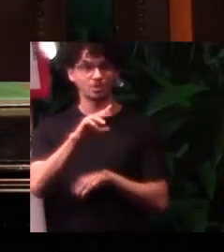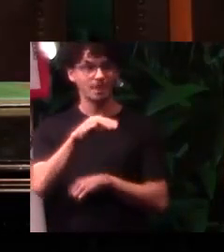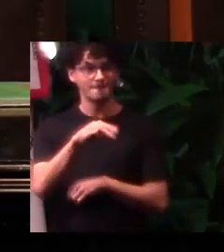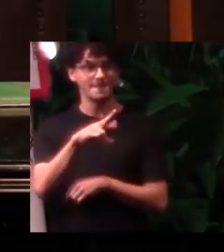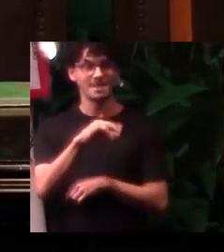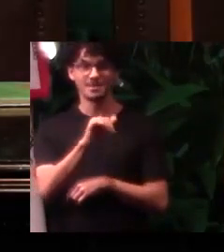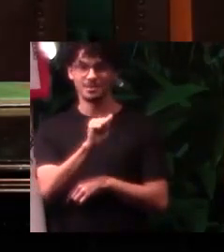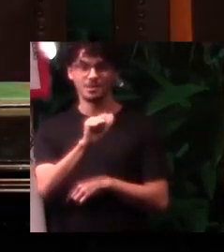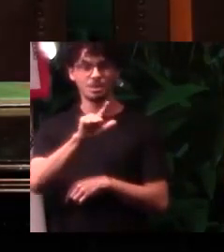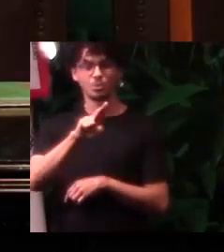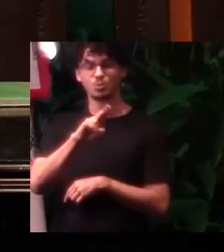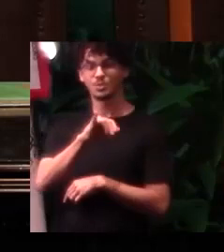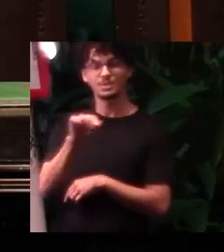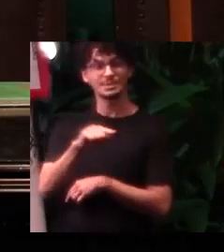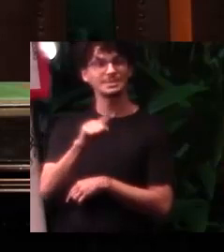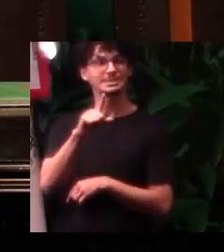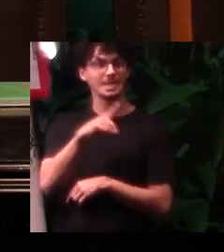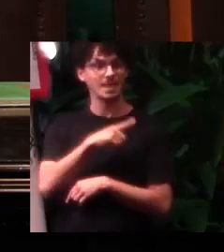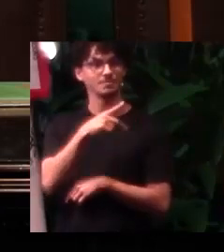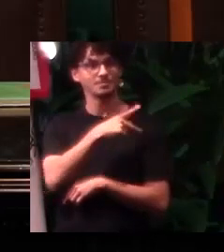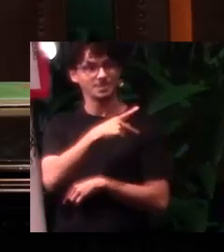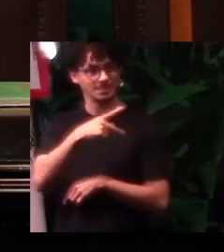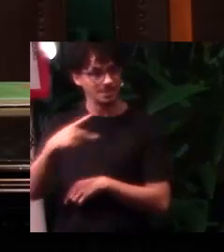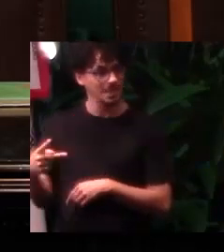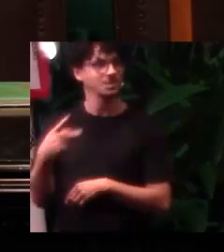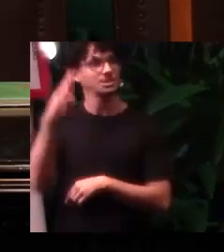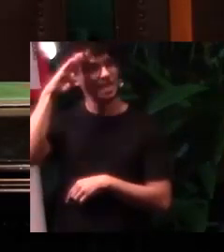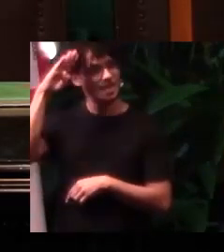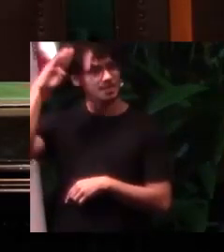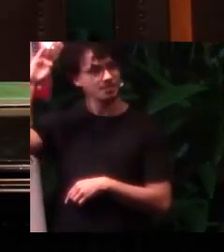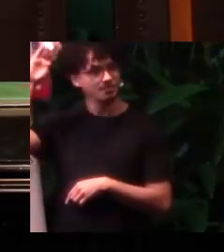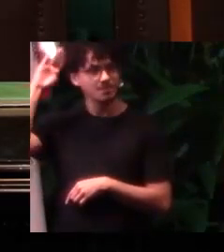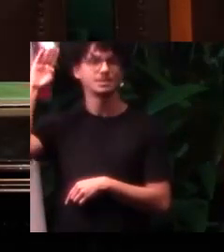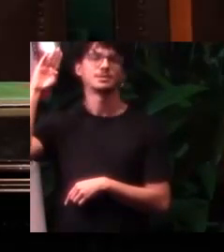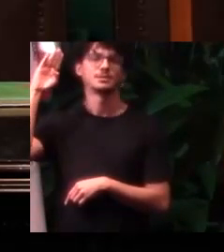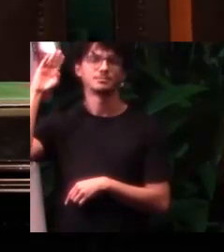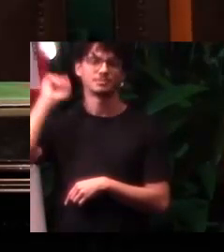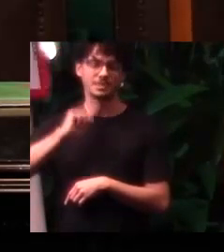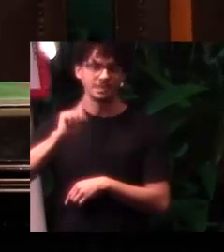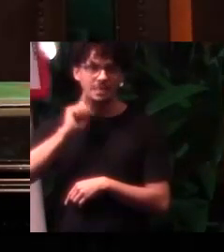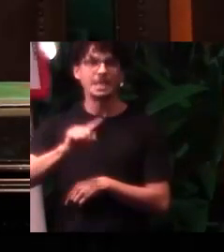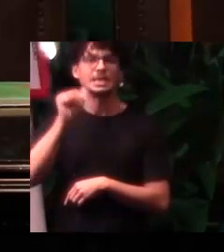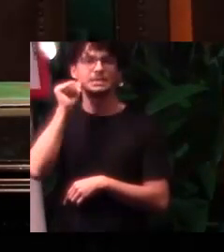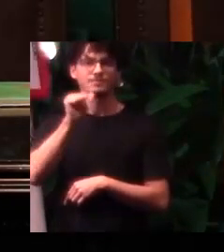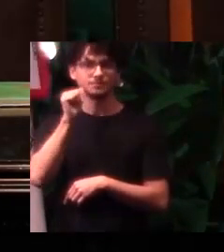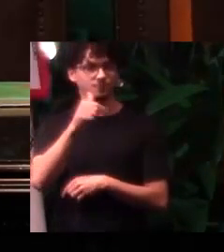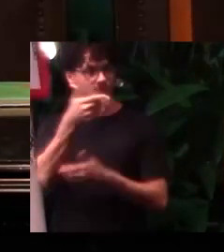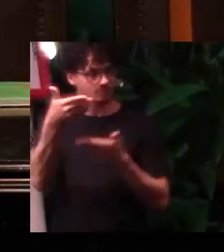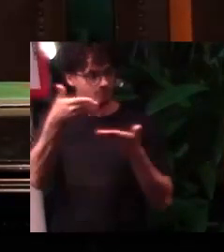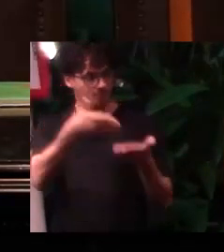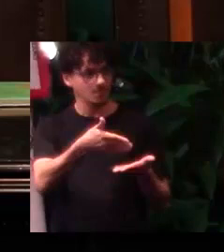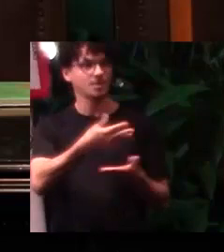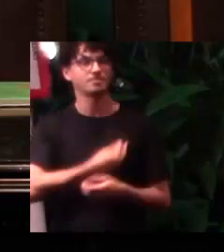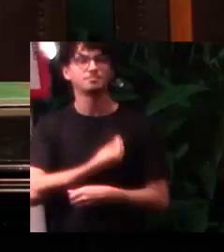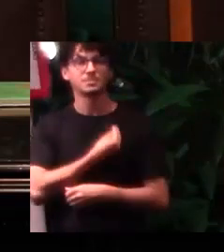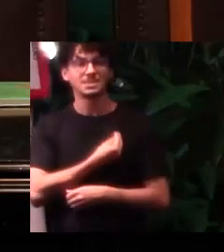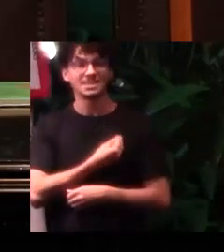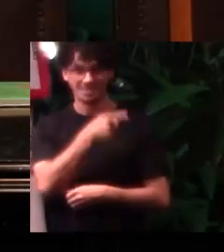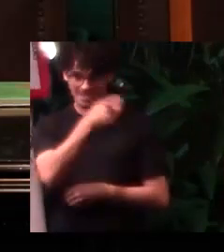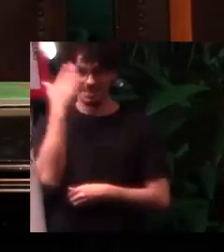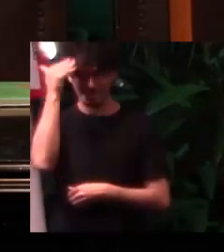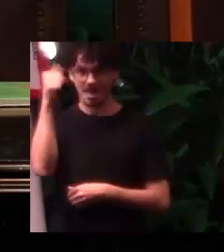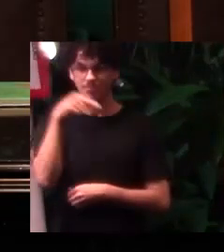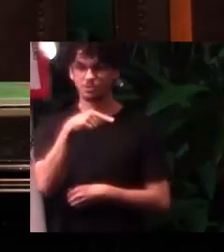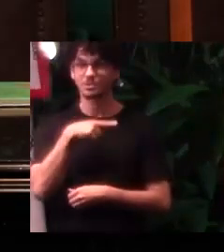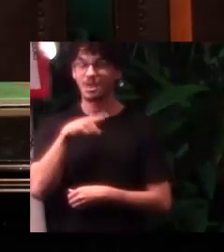Academia Mineira Feminina de Letras, que nos honra com sua presença, sabe bem disso. Ela é